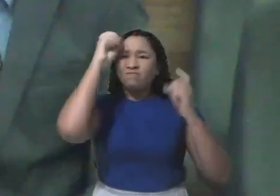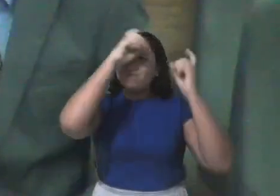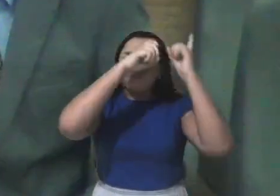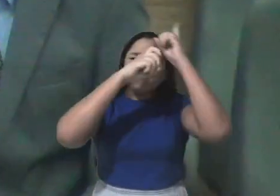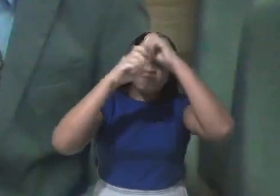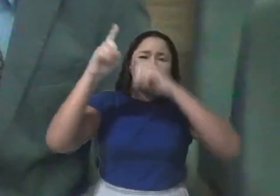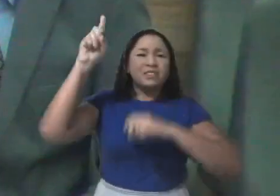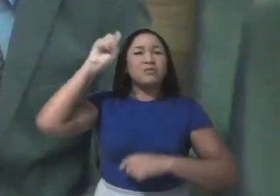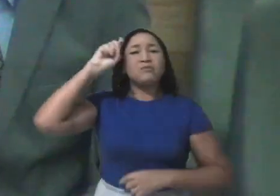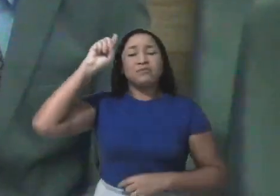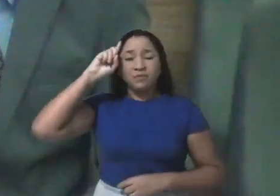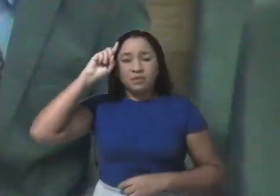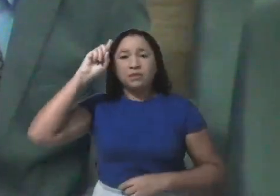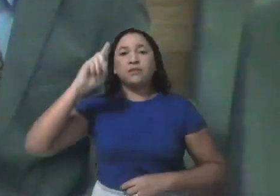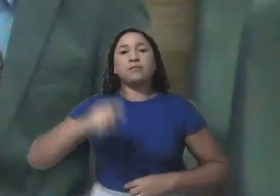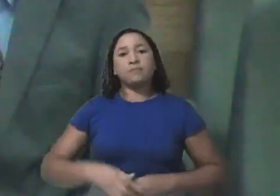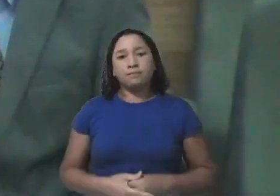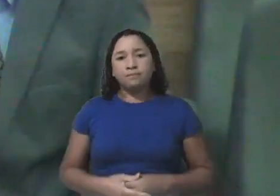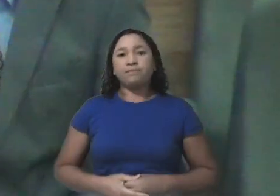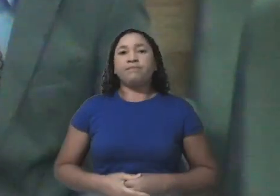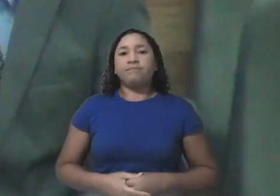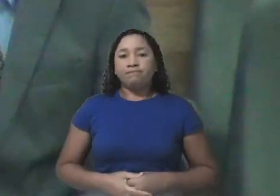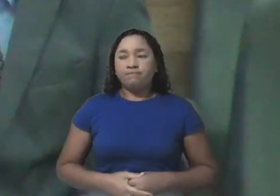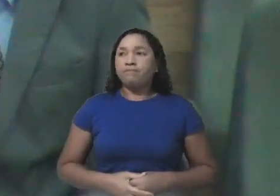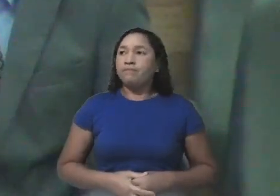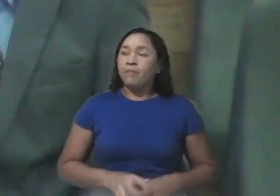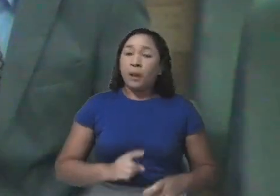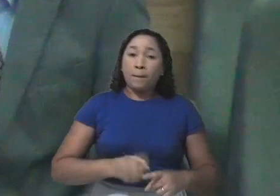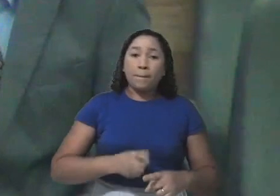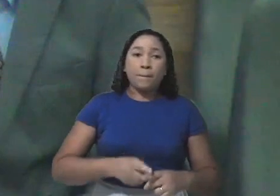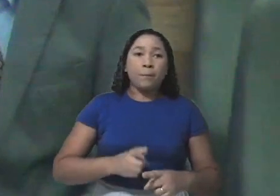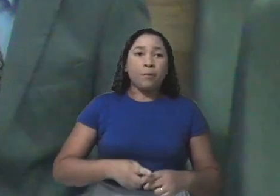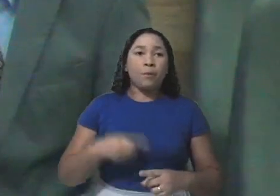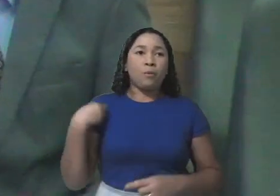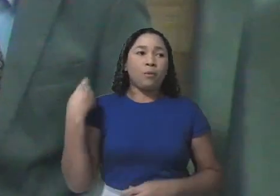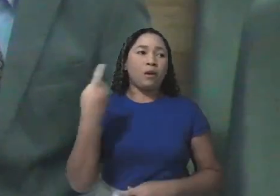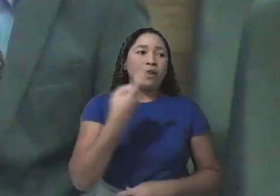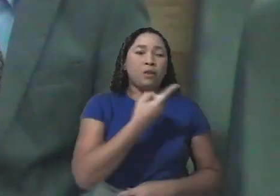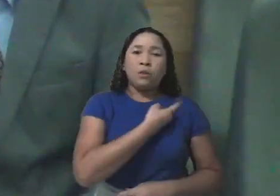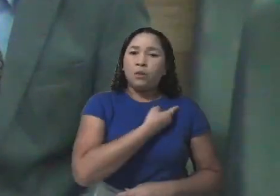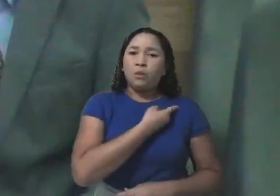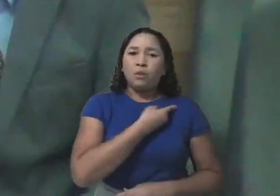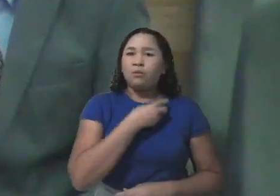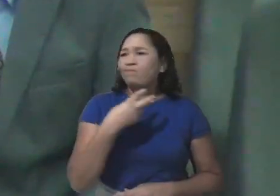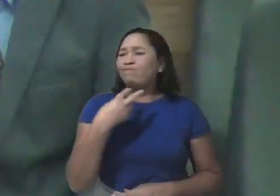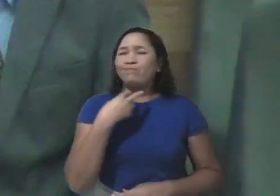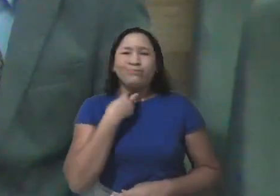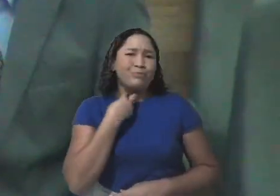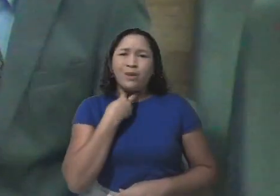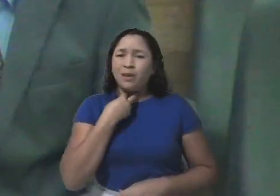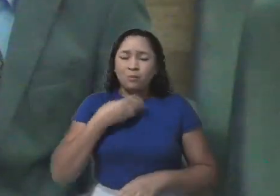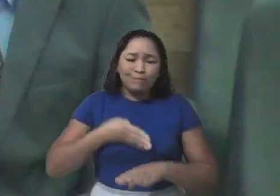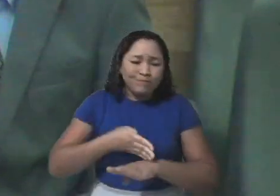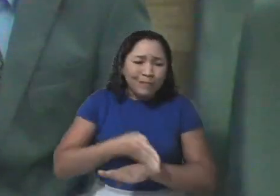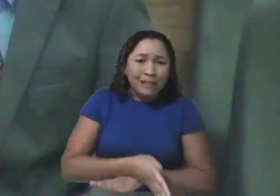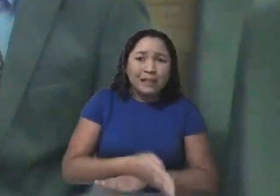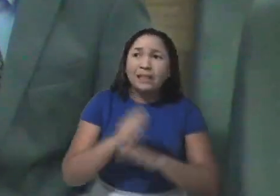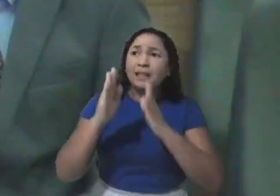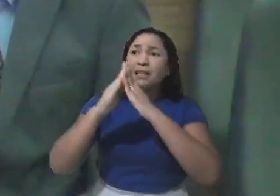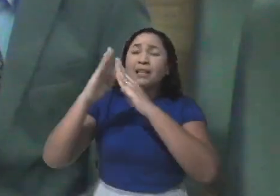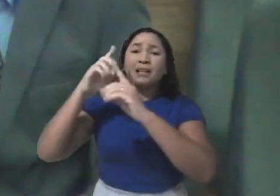fomos obrigados a congregar online. Nós fomos obrigados